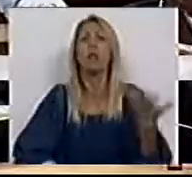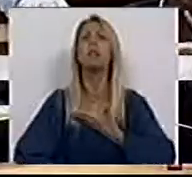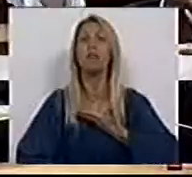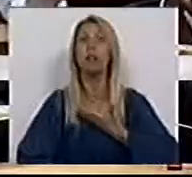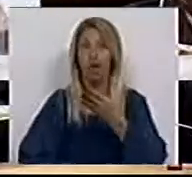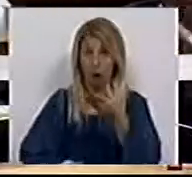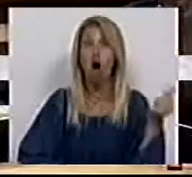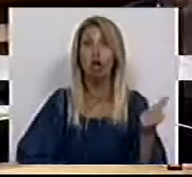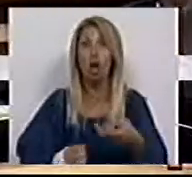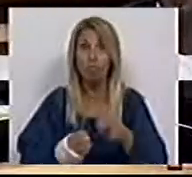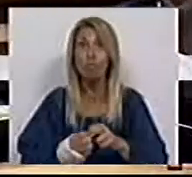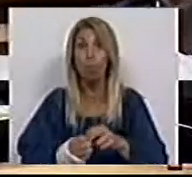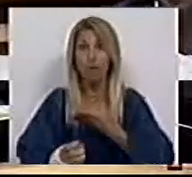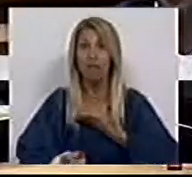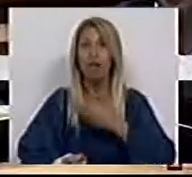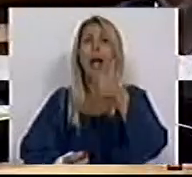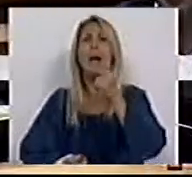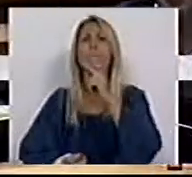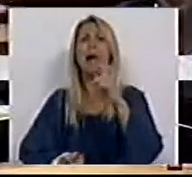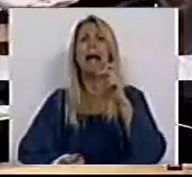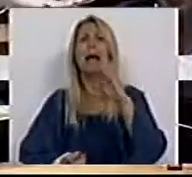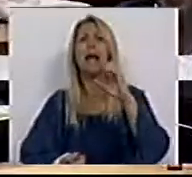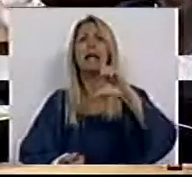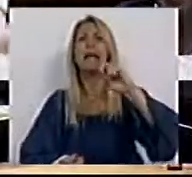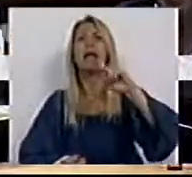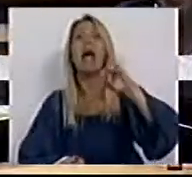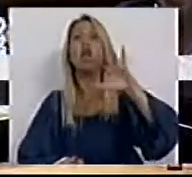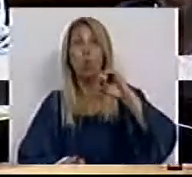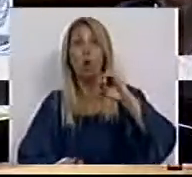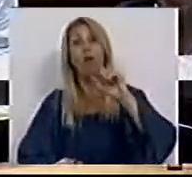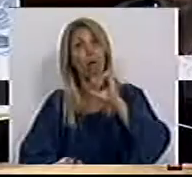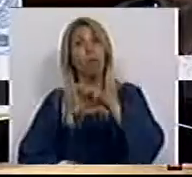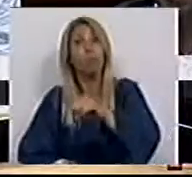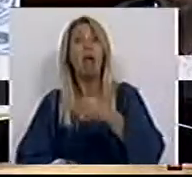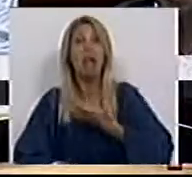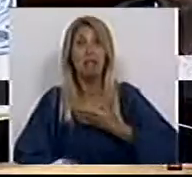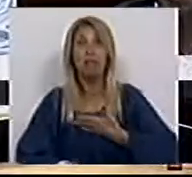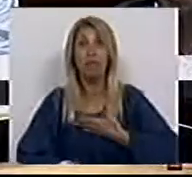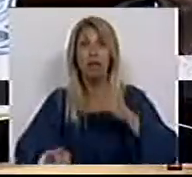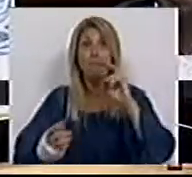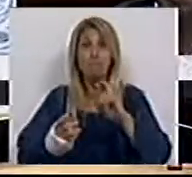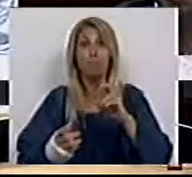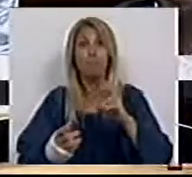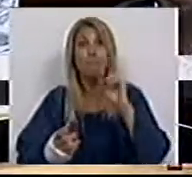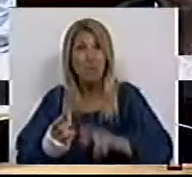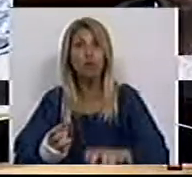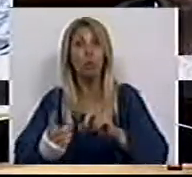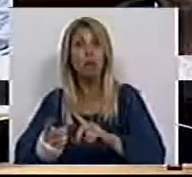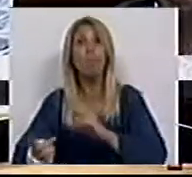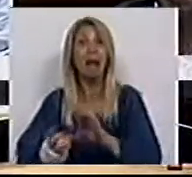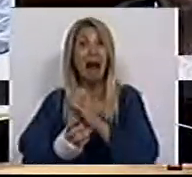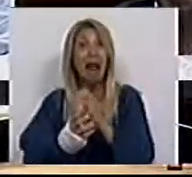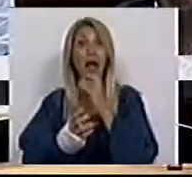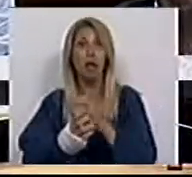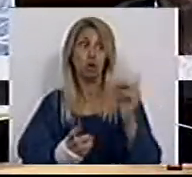da dívida? A Barraqueiro vai ficar com a dívida da Metro ou da Carris? Não vai. É que a dívida fica no Estado. A segunda pergunta, os